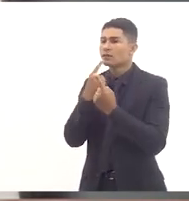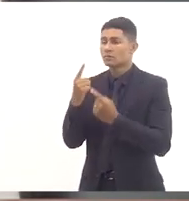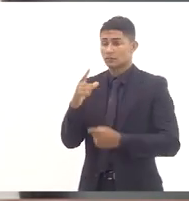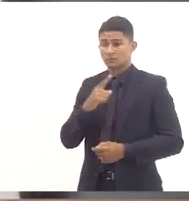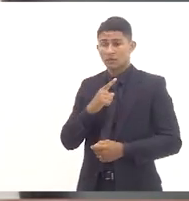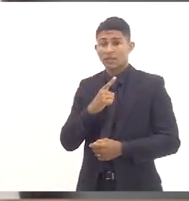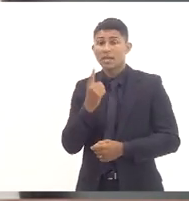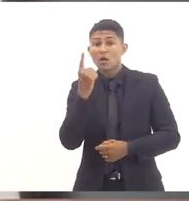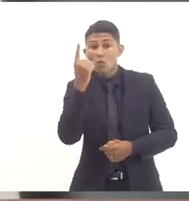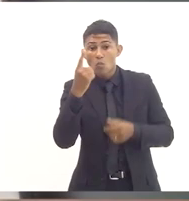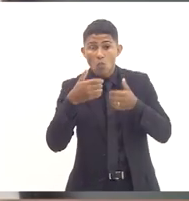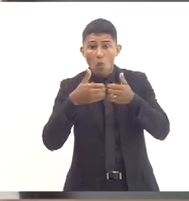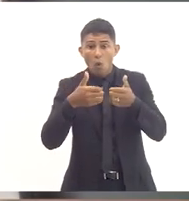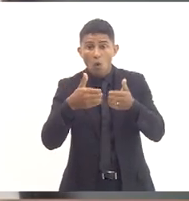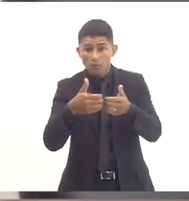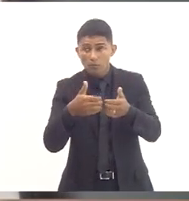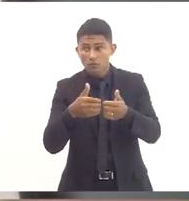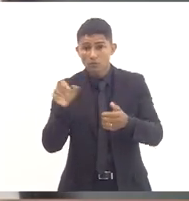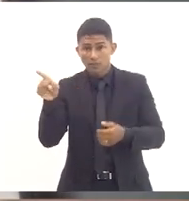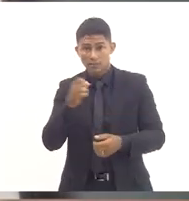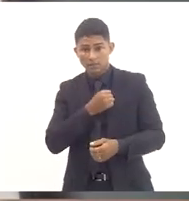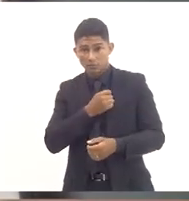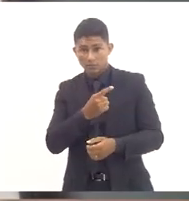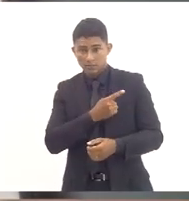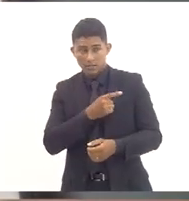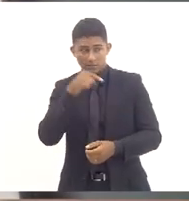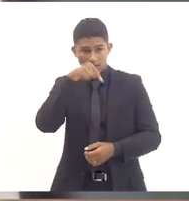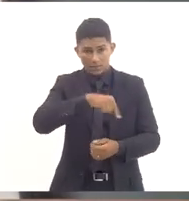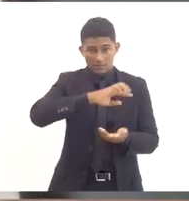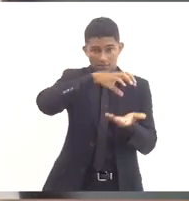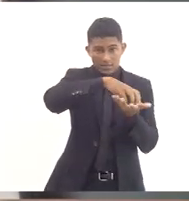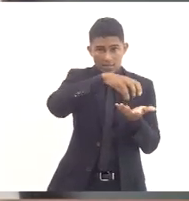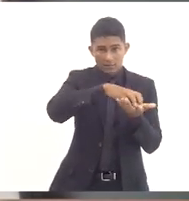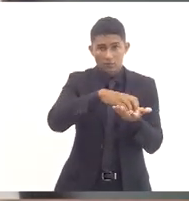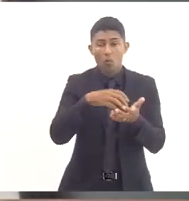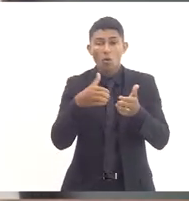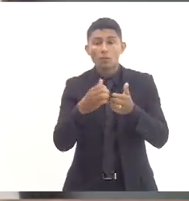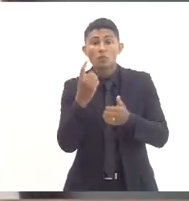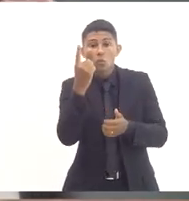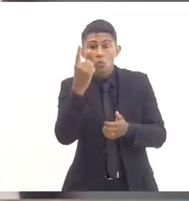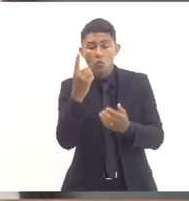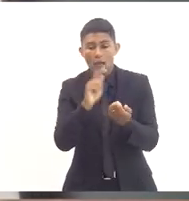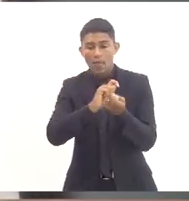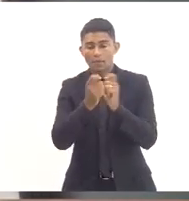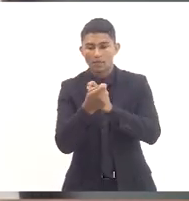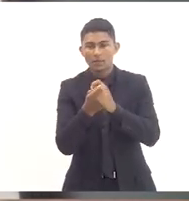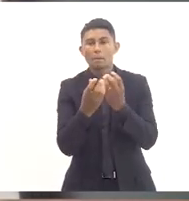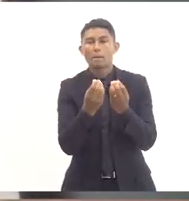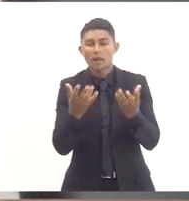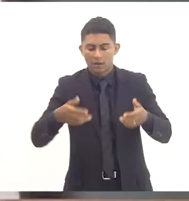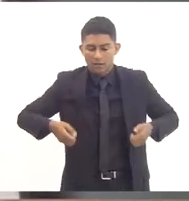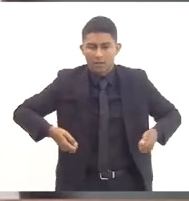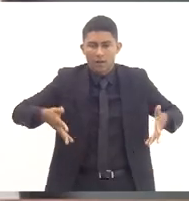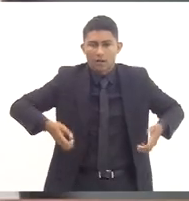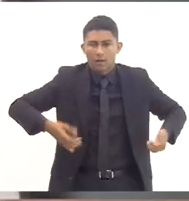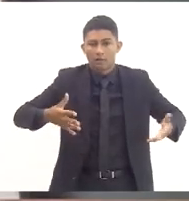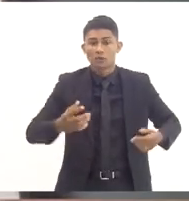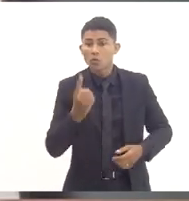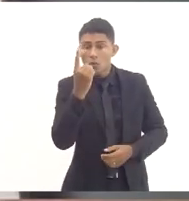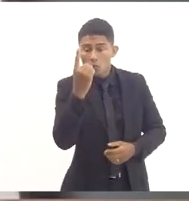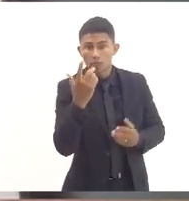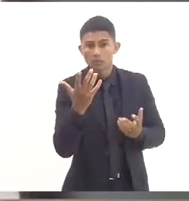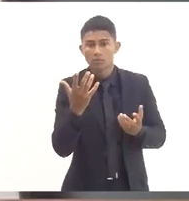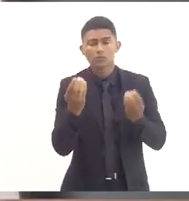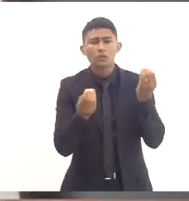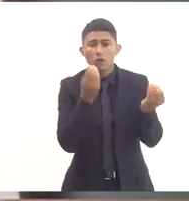para o centro que é adaptada para cadeirante não tem outra então como é que a pessoa vai sair de casa para fazer